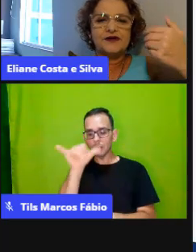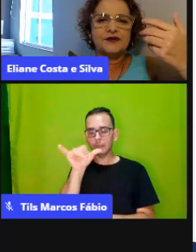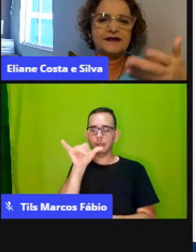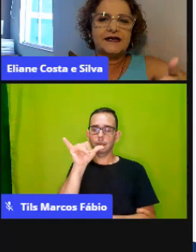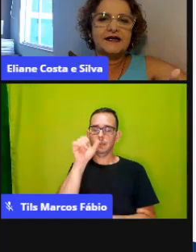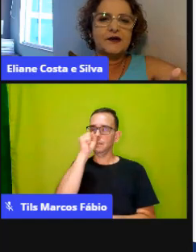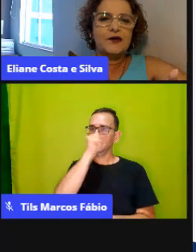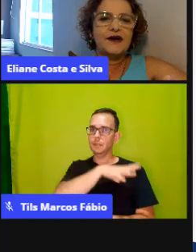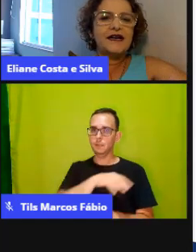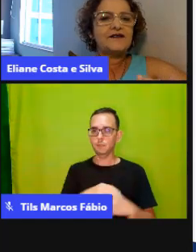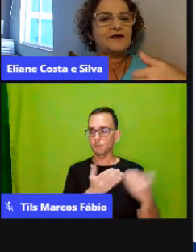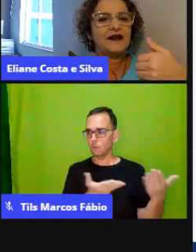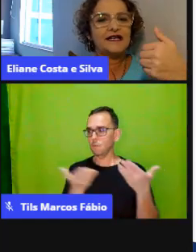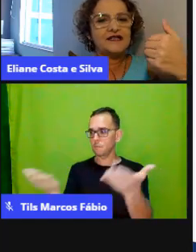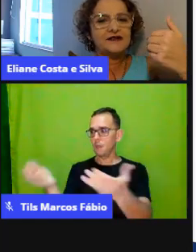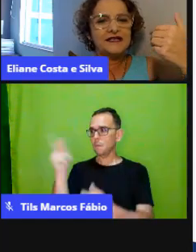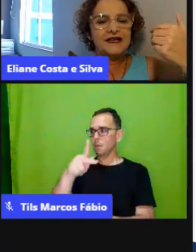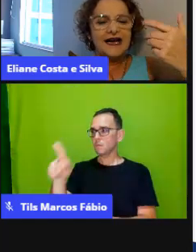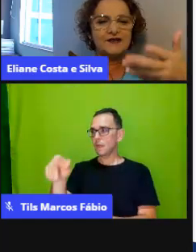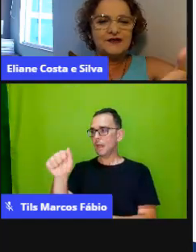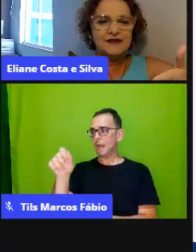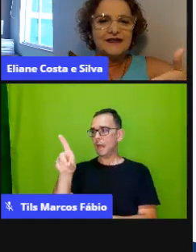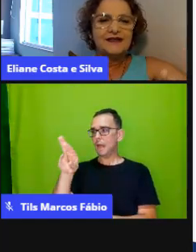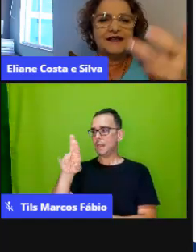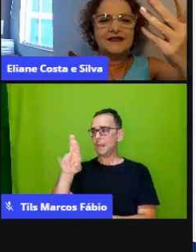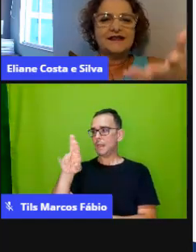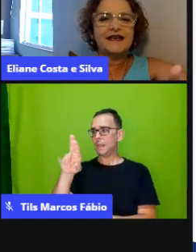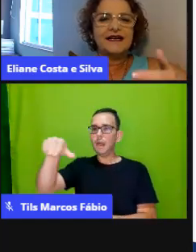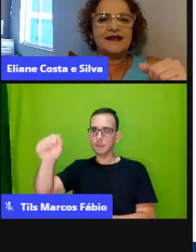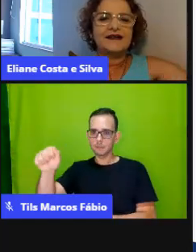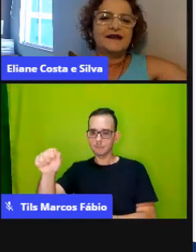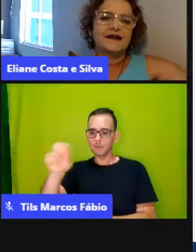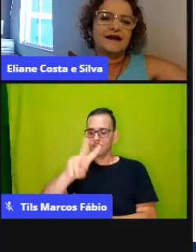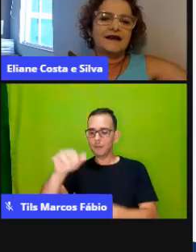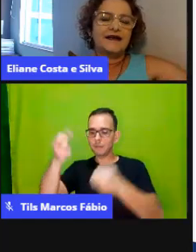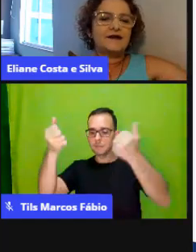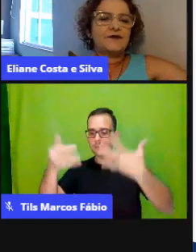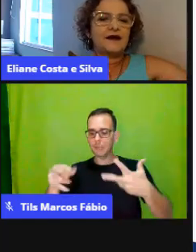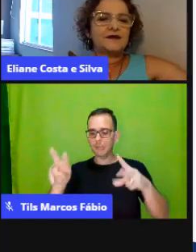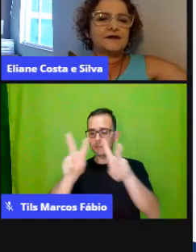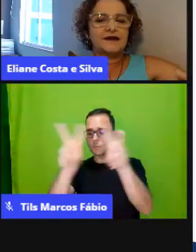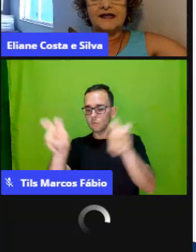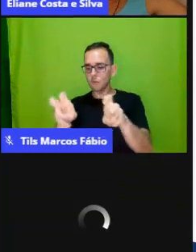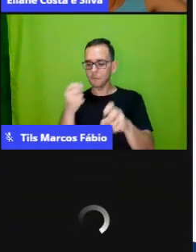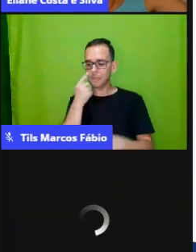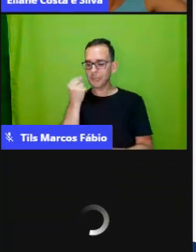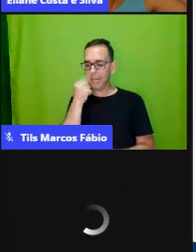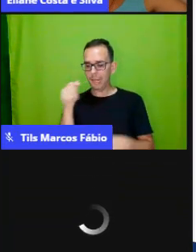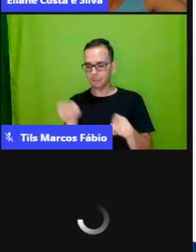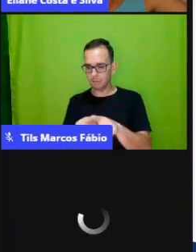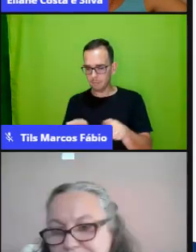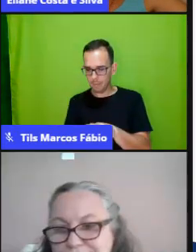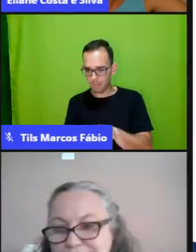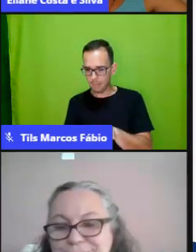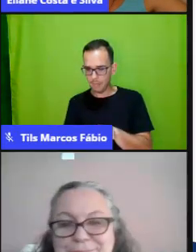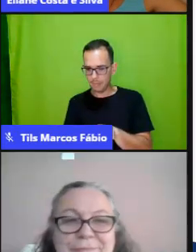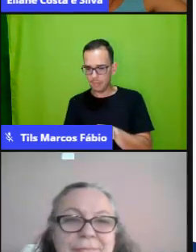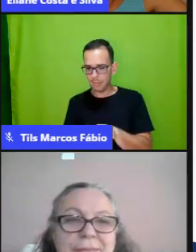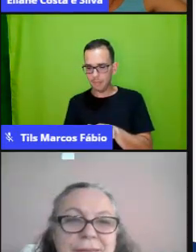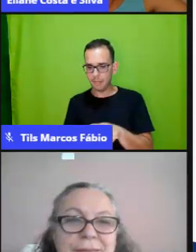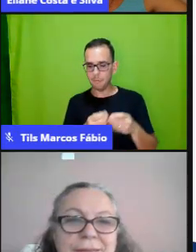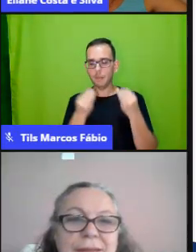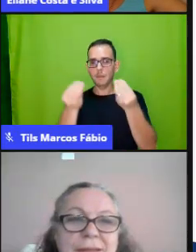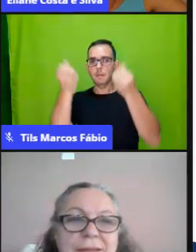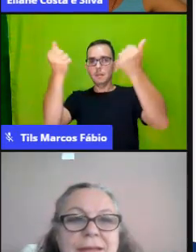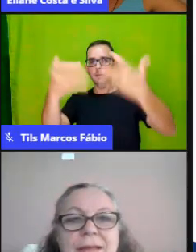para a professora Adriana agora, ela vai falar de gatos, e aí ela dando uma abordagem similar.